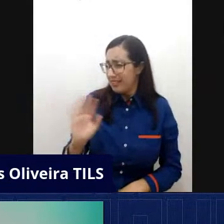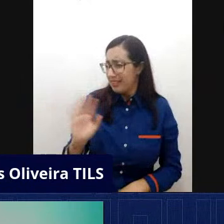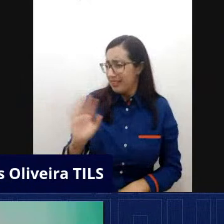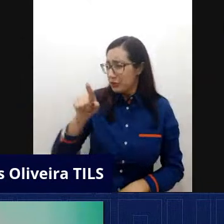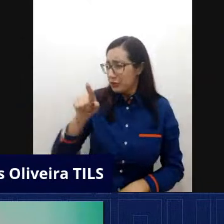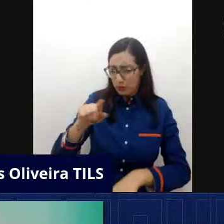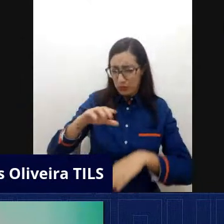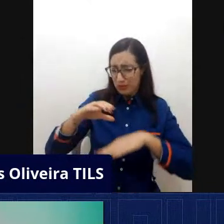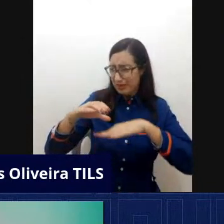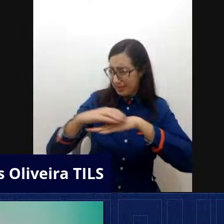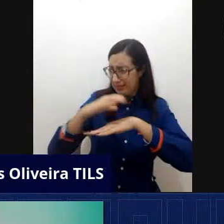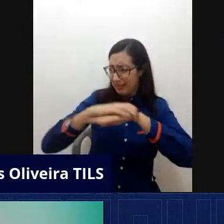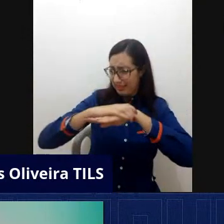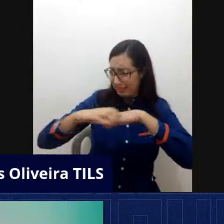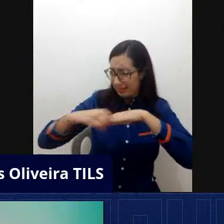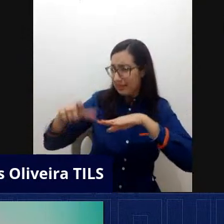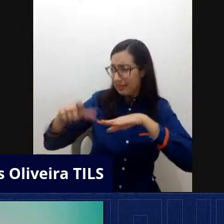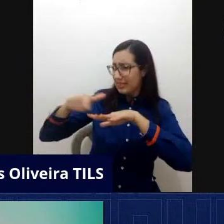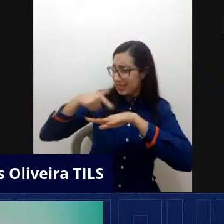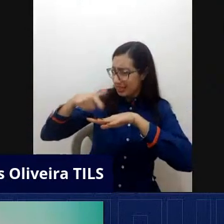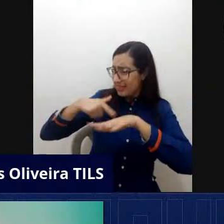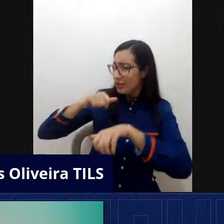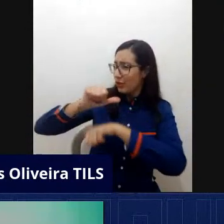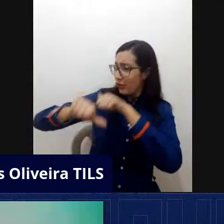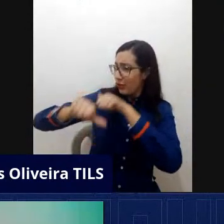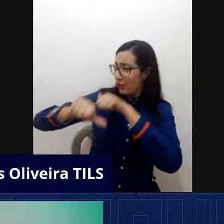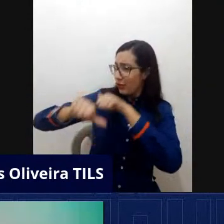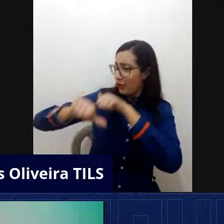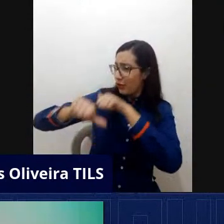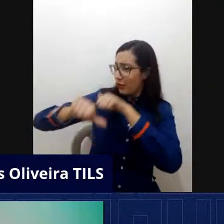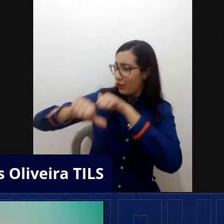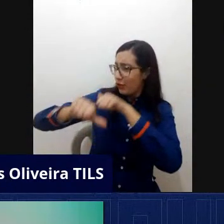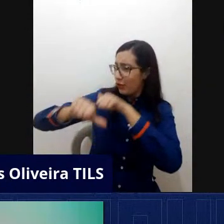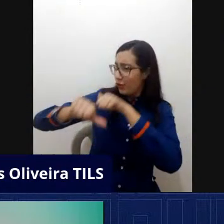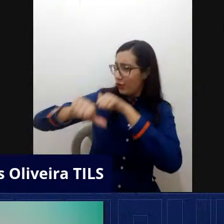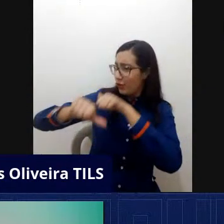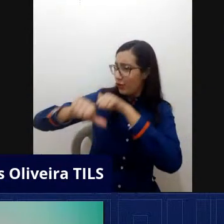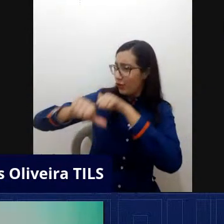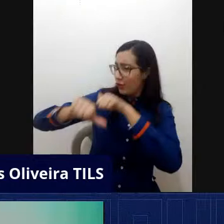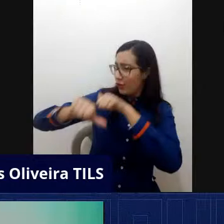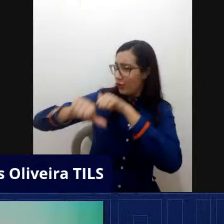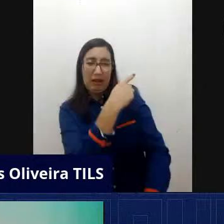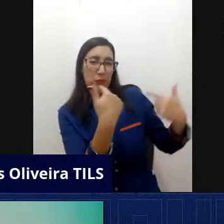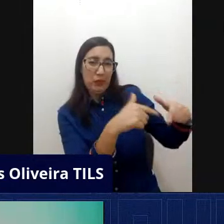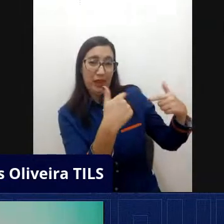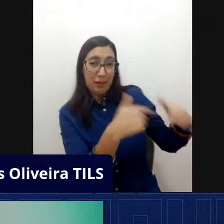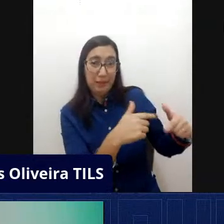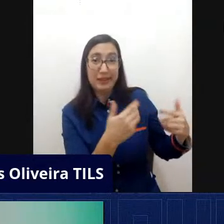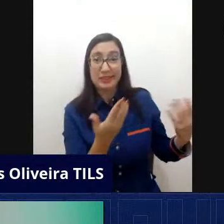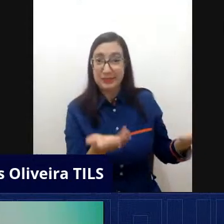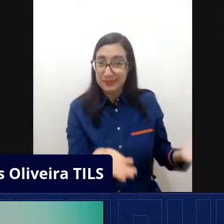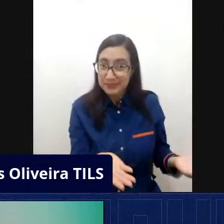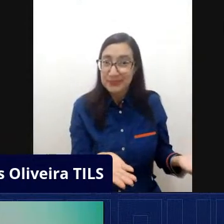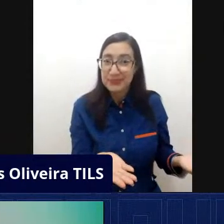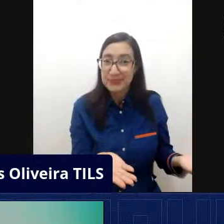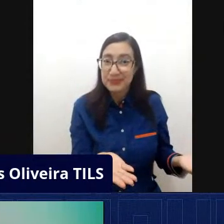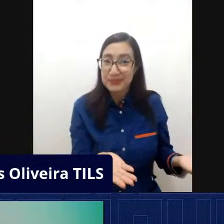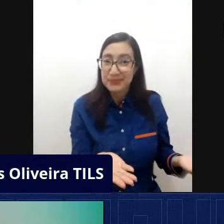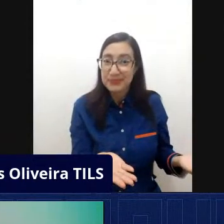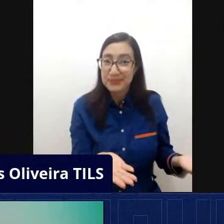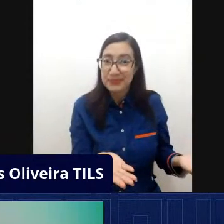olhar das mulheres rurais, né, das mulheres das periferias que estão no dia a